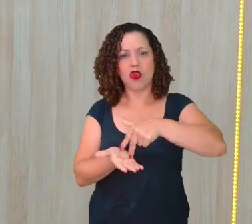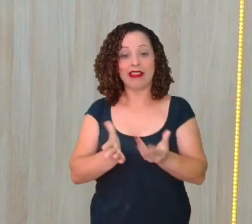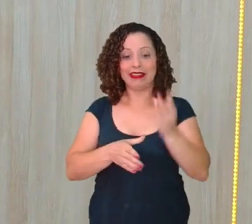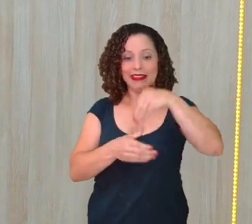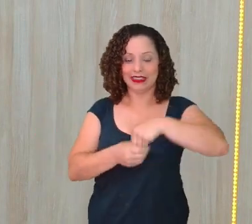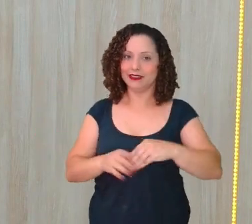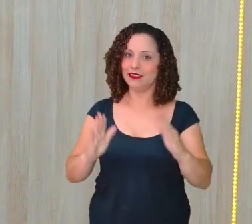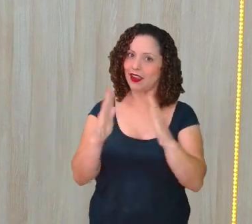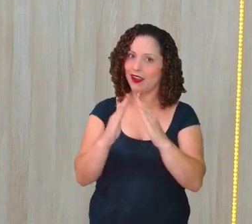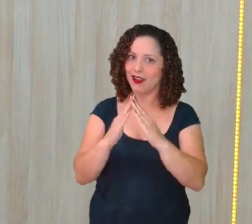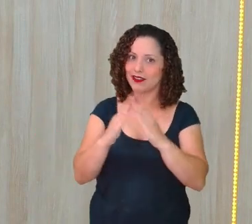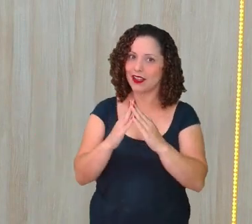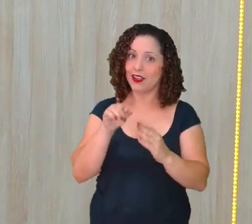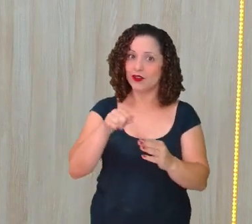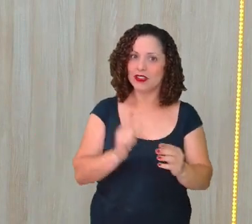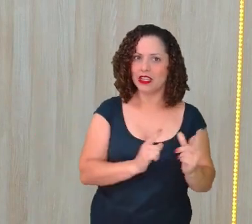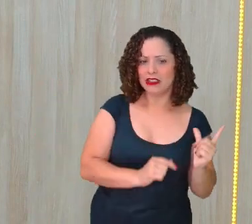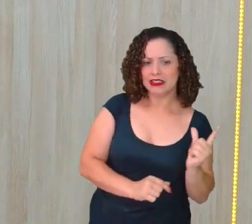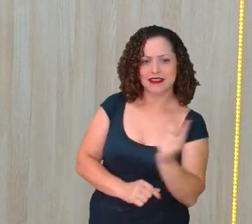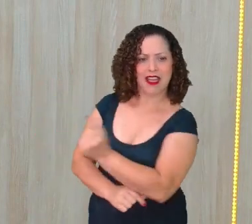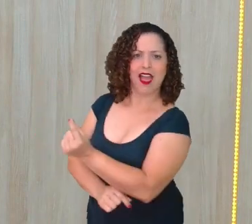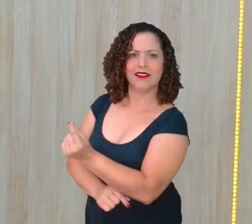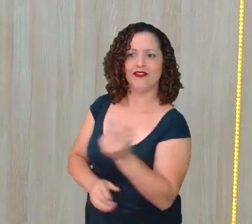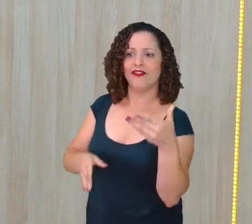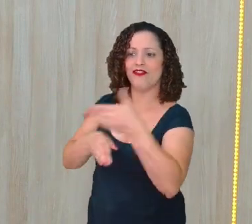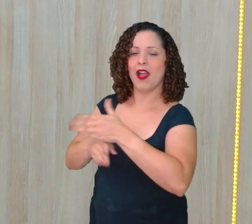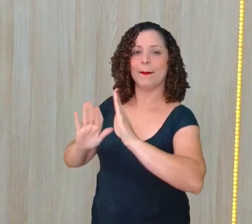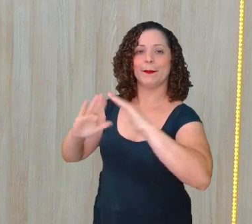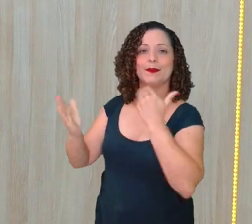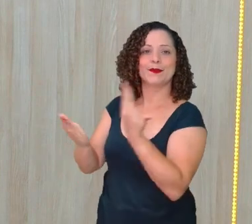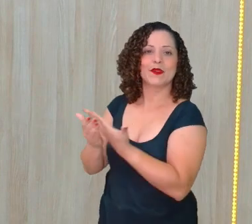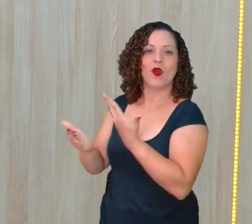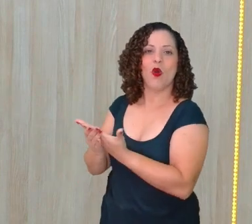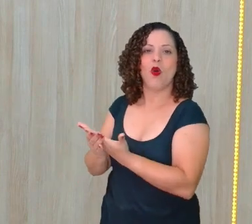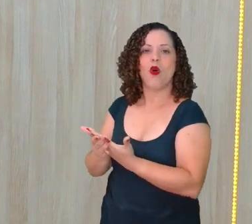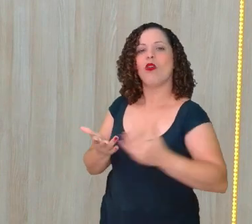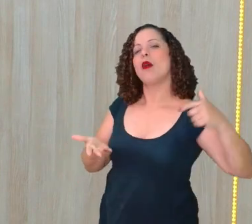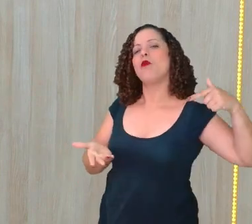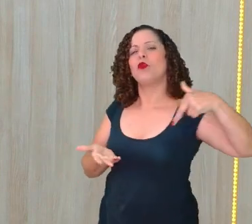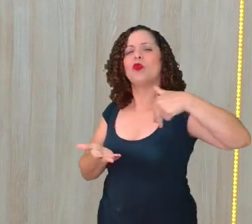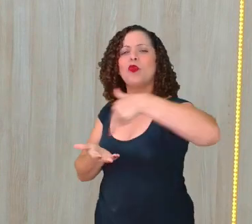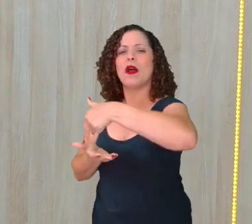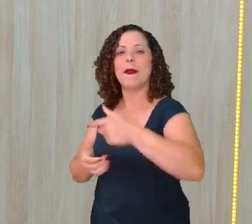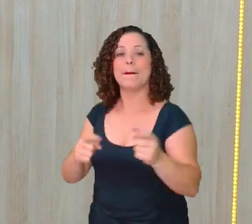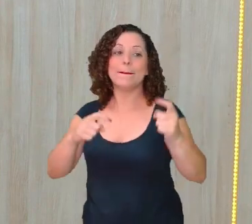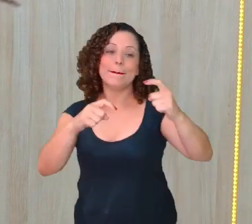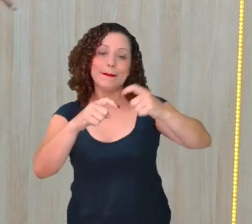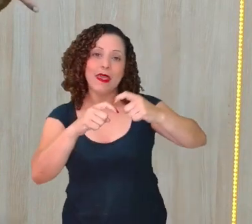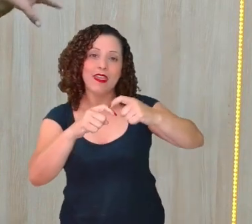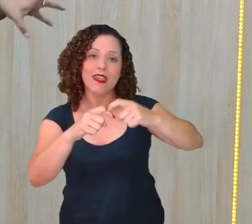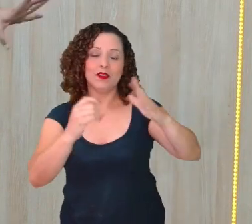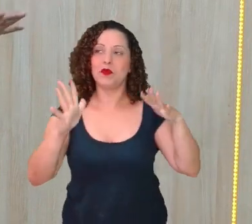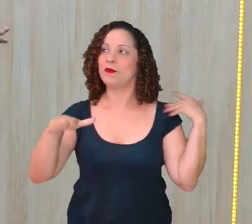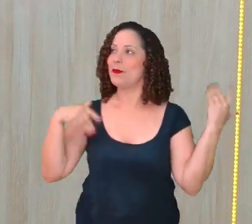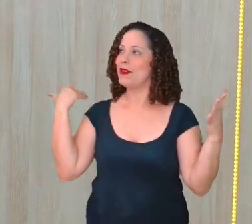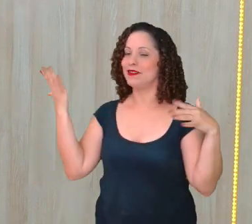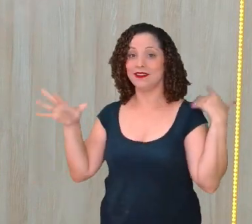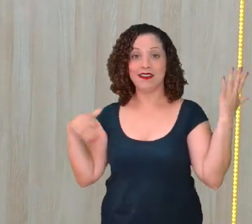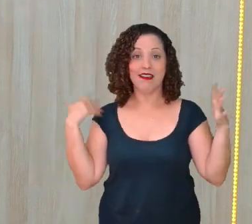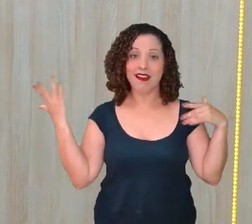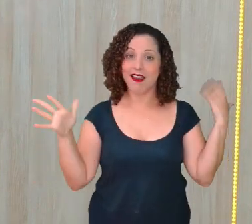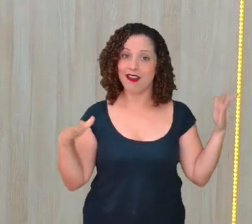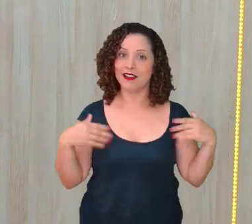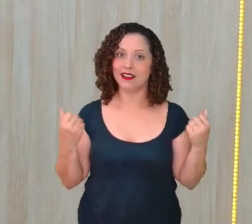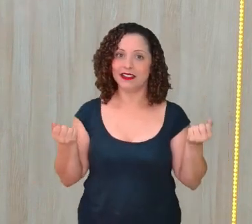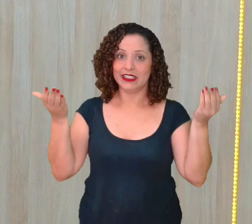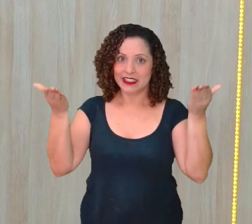sua casa. Aí você sai, vai para onde? Escola, pode fazer uma consulta médica, pode passear em algum lugar, você já vai